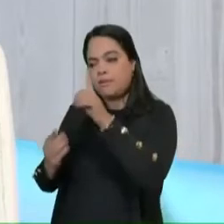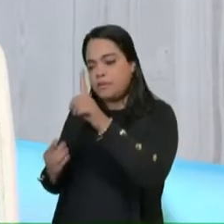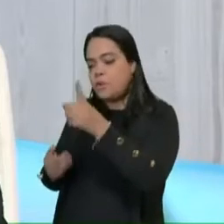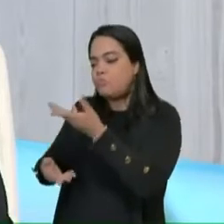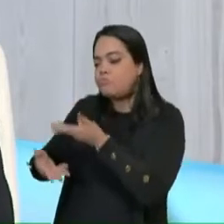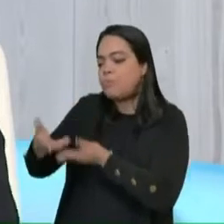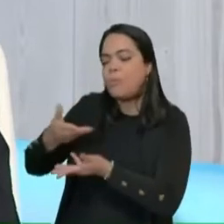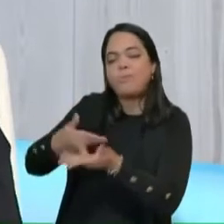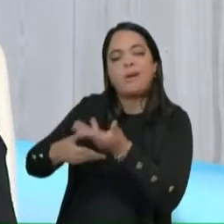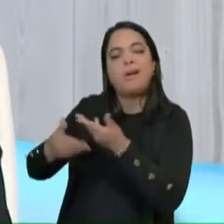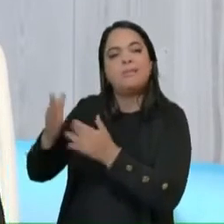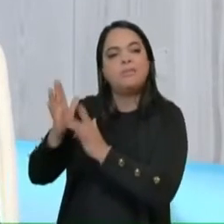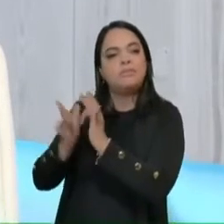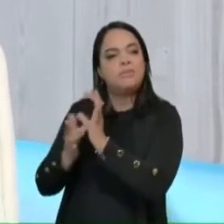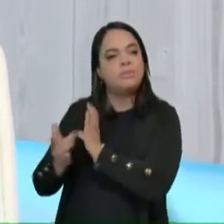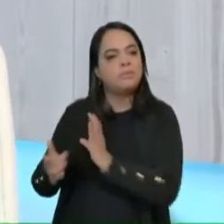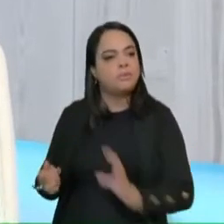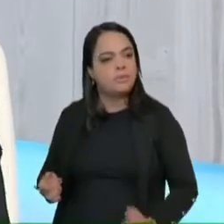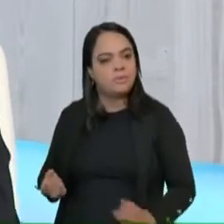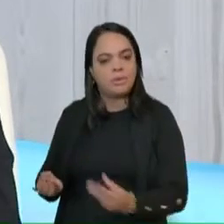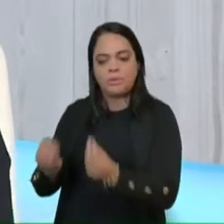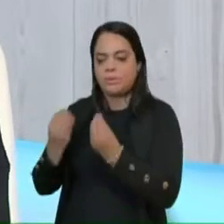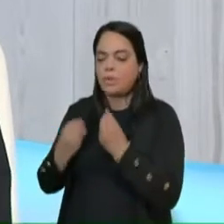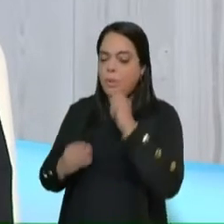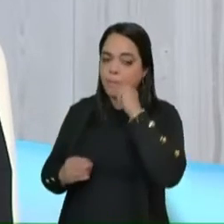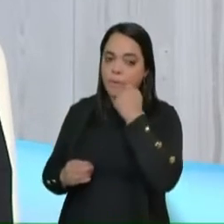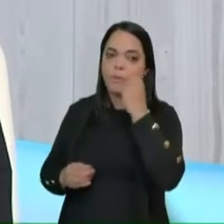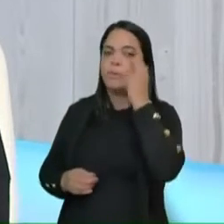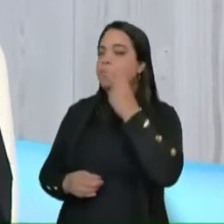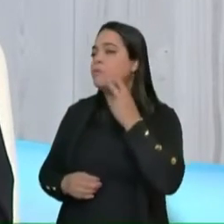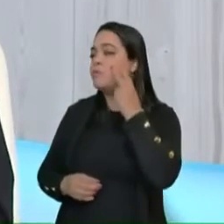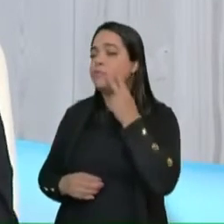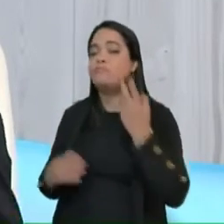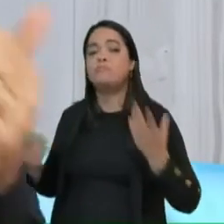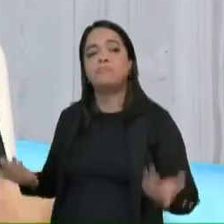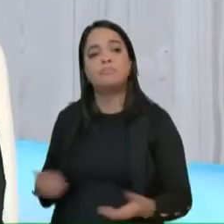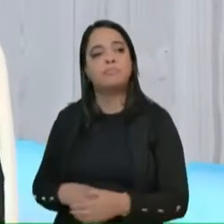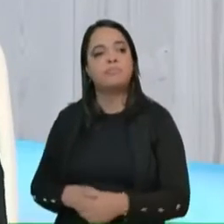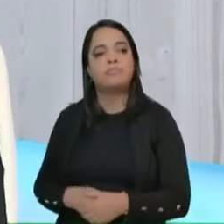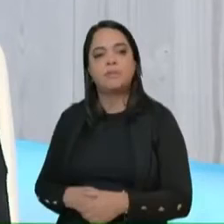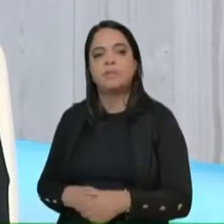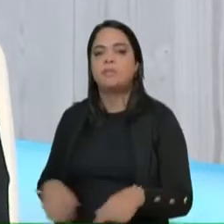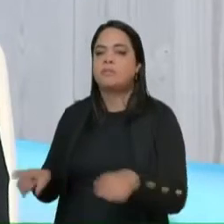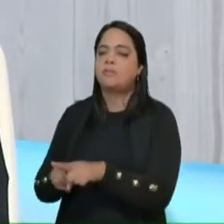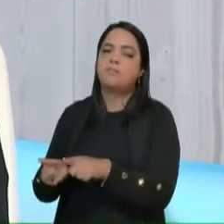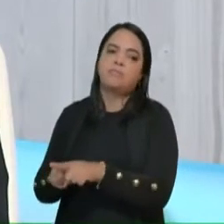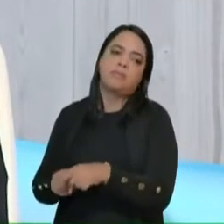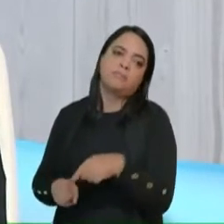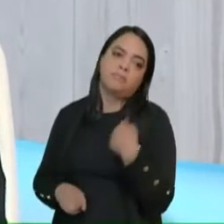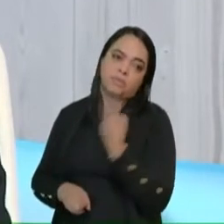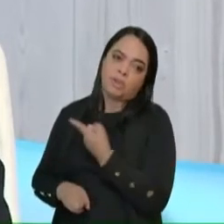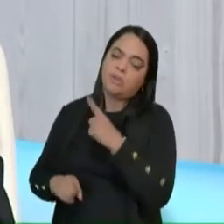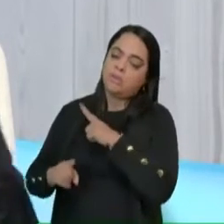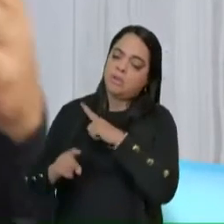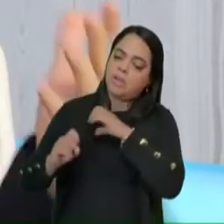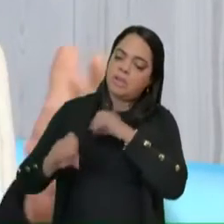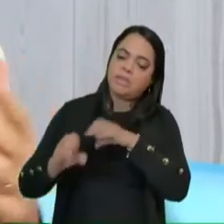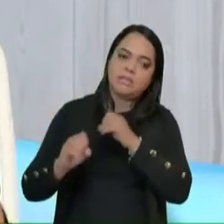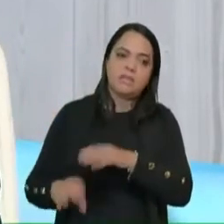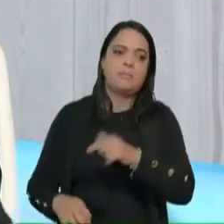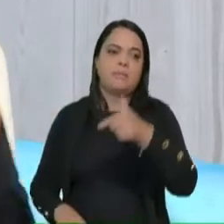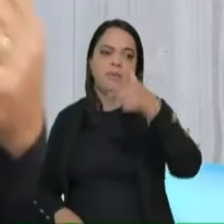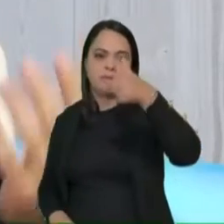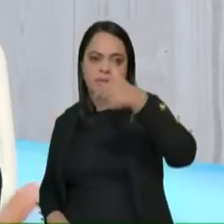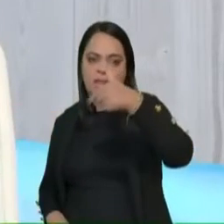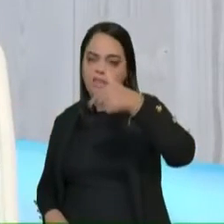né O próprio Cristo que se deixa para nós no pão e no vinho e assim os sacramentos né que nós temos aí os sete sacramentos